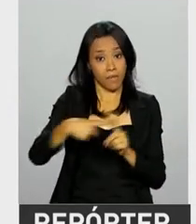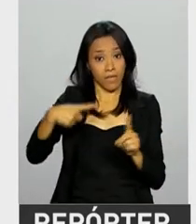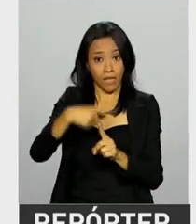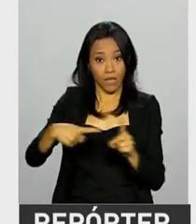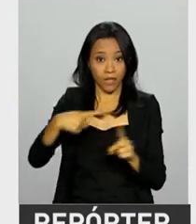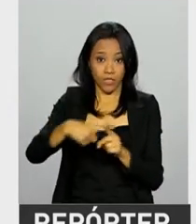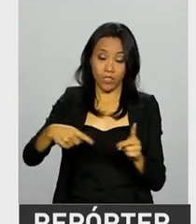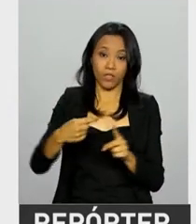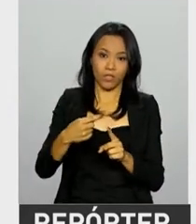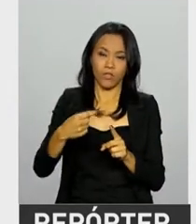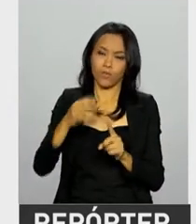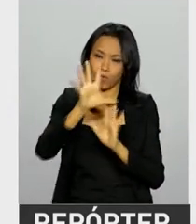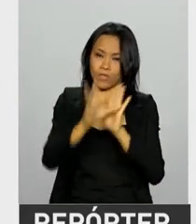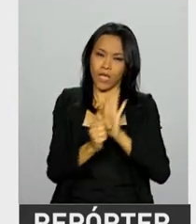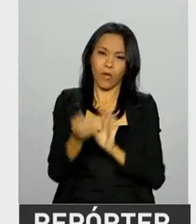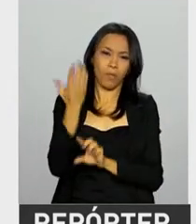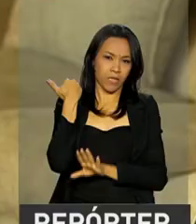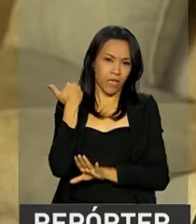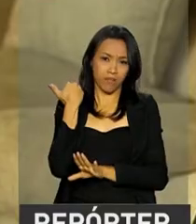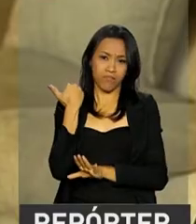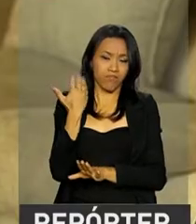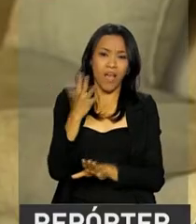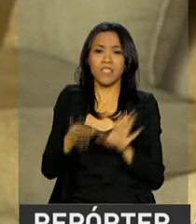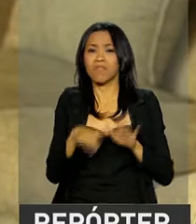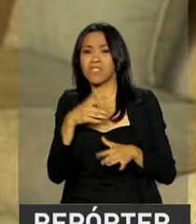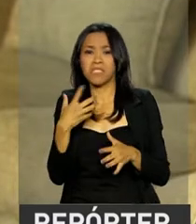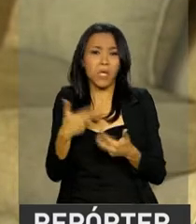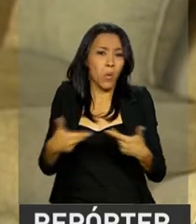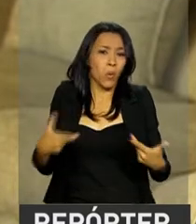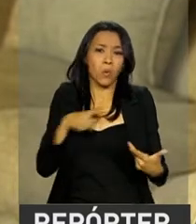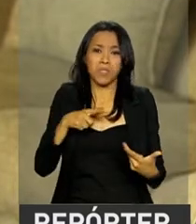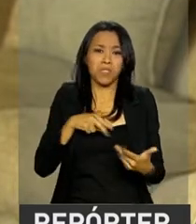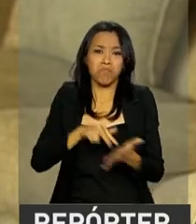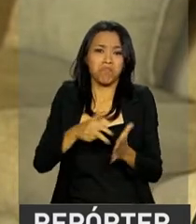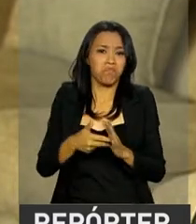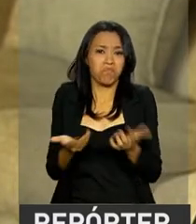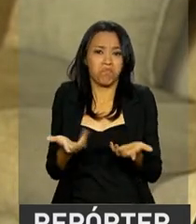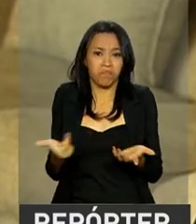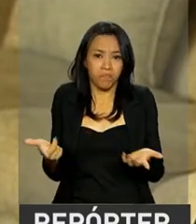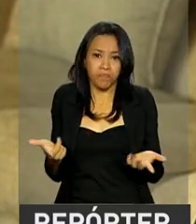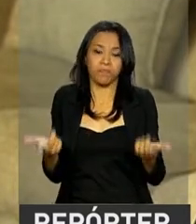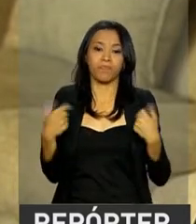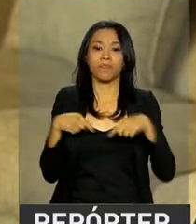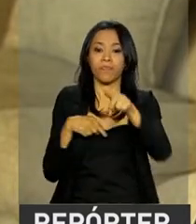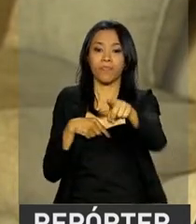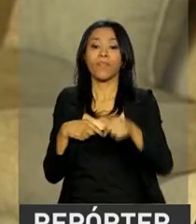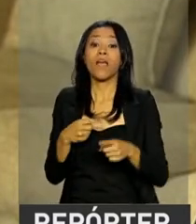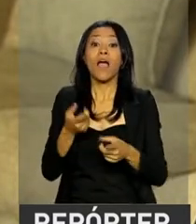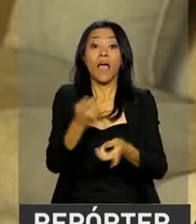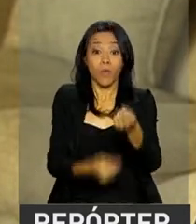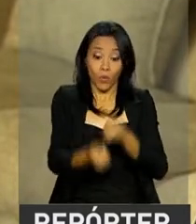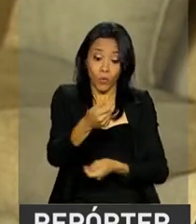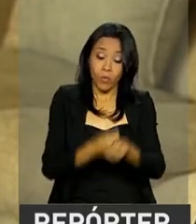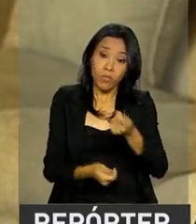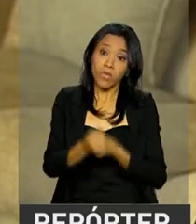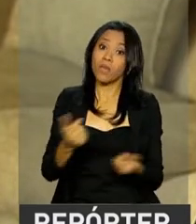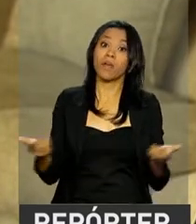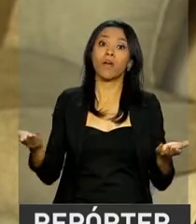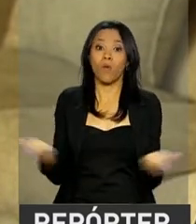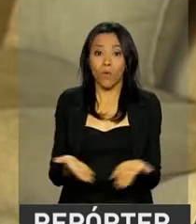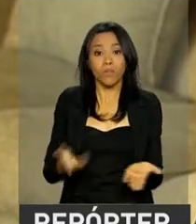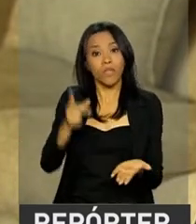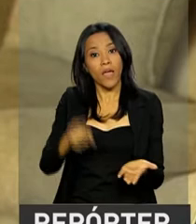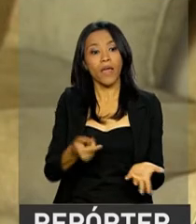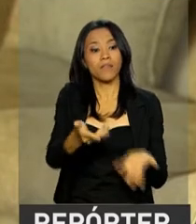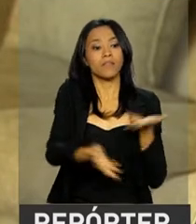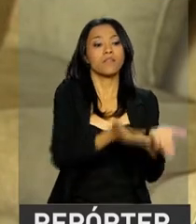século passado não fazem mais sentido. De lá para cá, a economia se transformou numa economia de serviços, né?